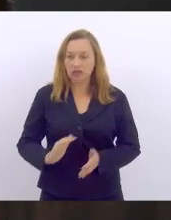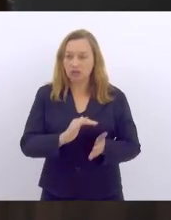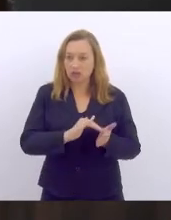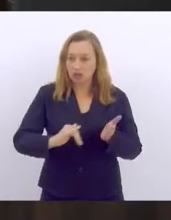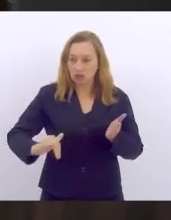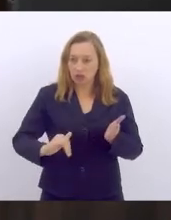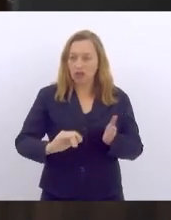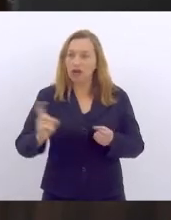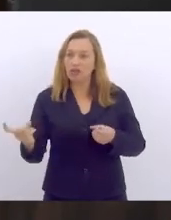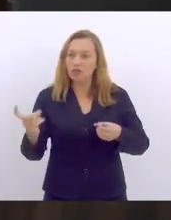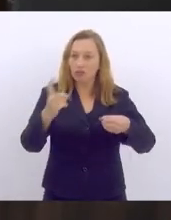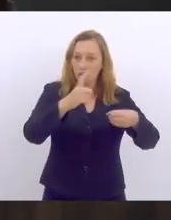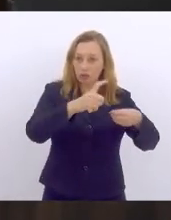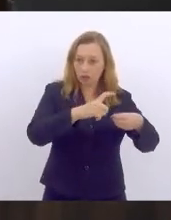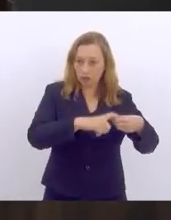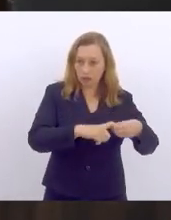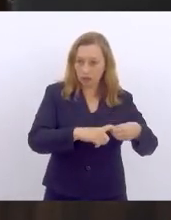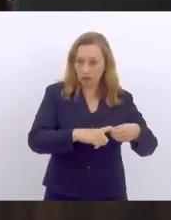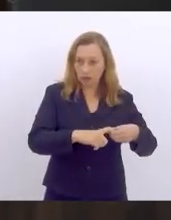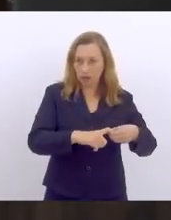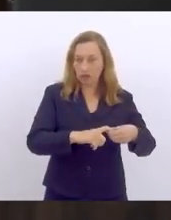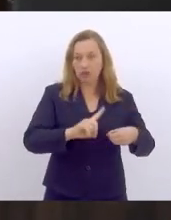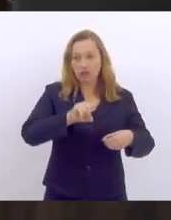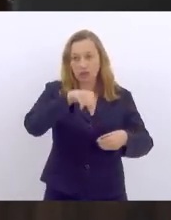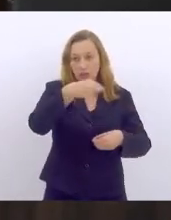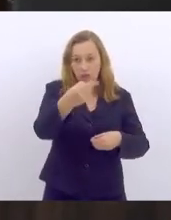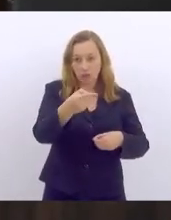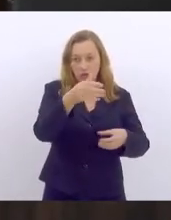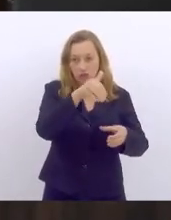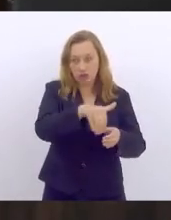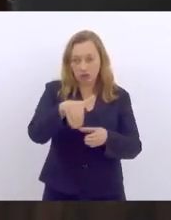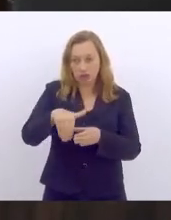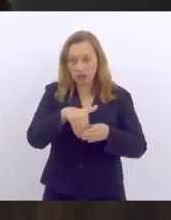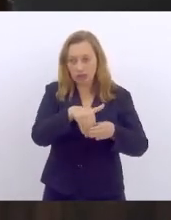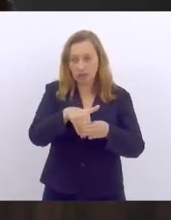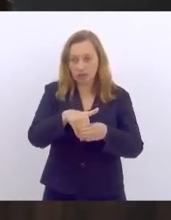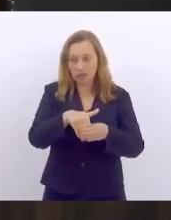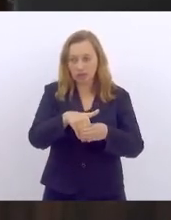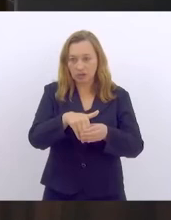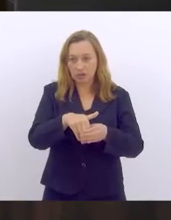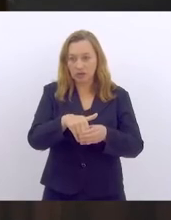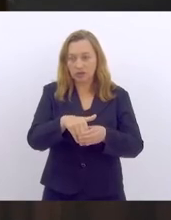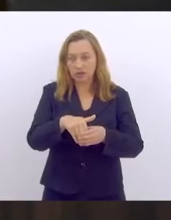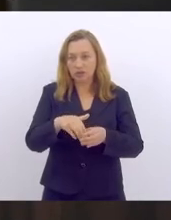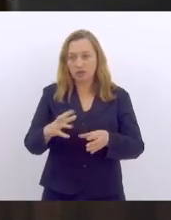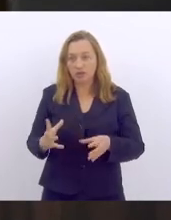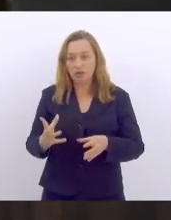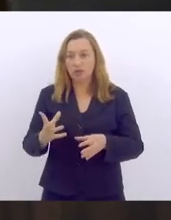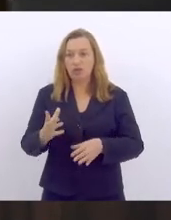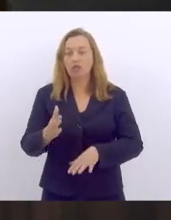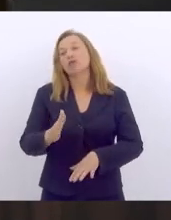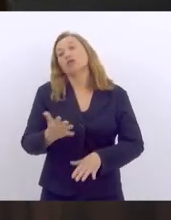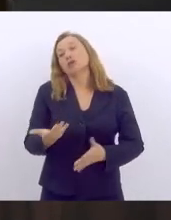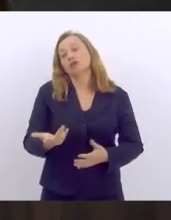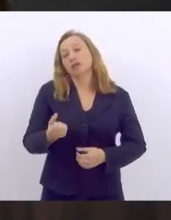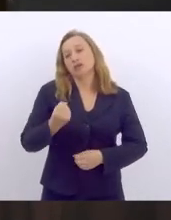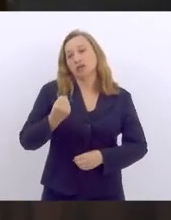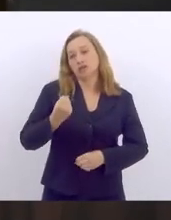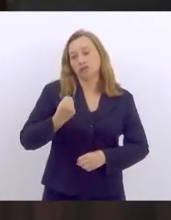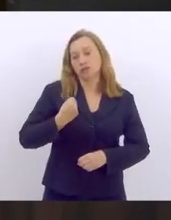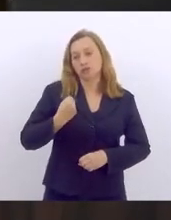gente retorna pós-período eleitoral, para que o quórum seja mais qualificado, né? É lamentável, são